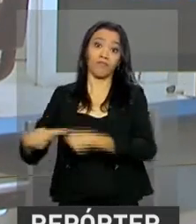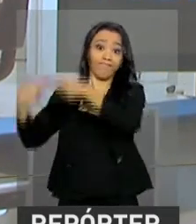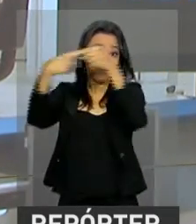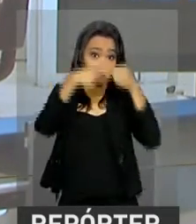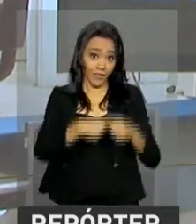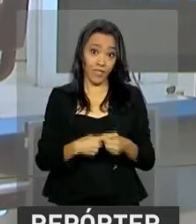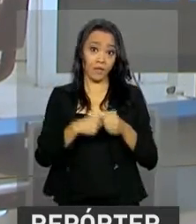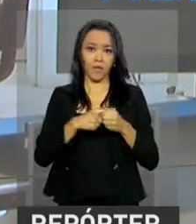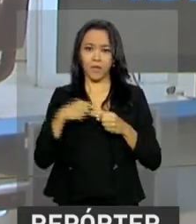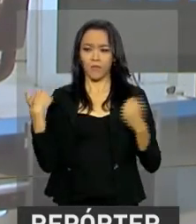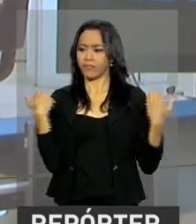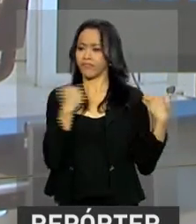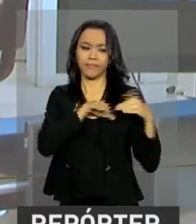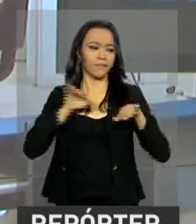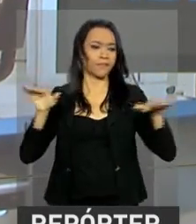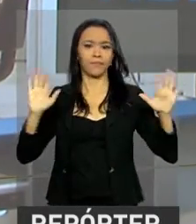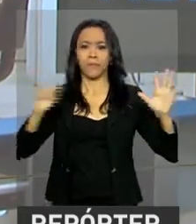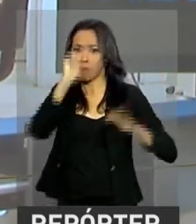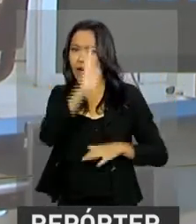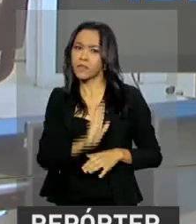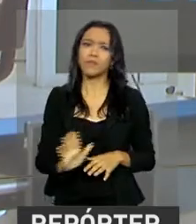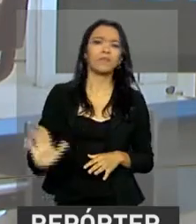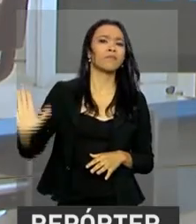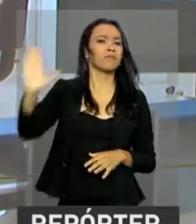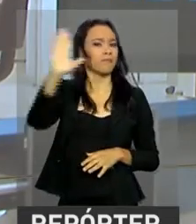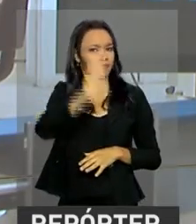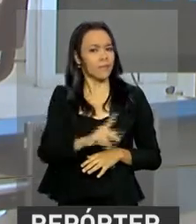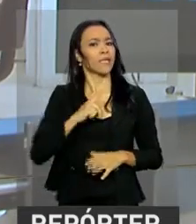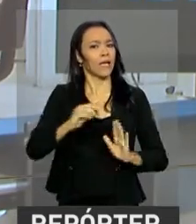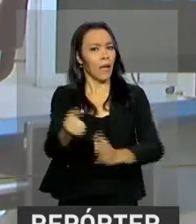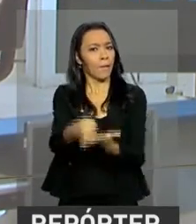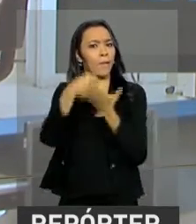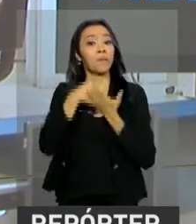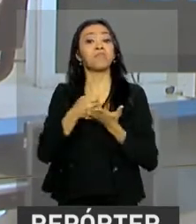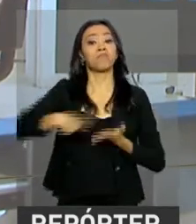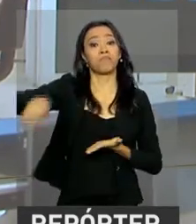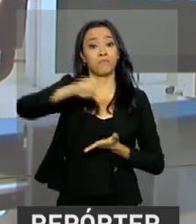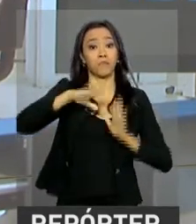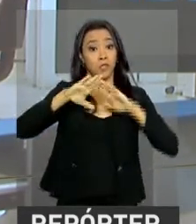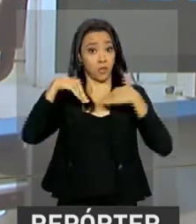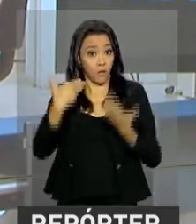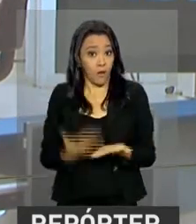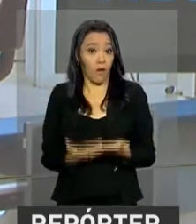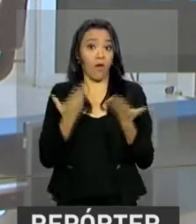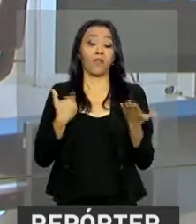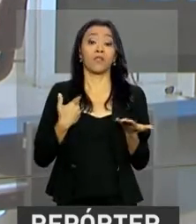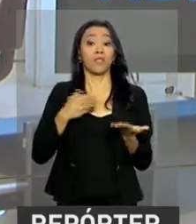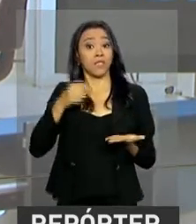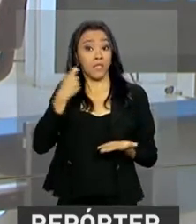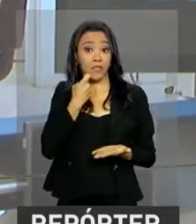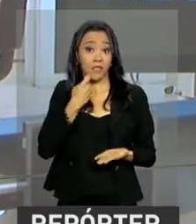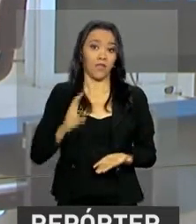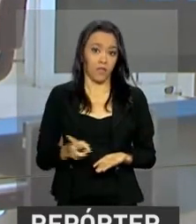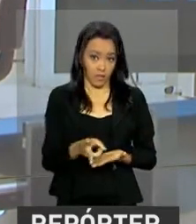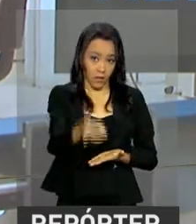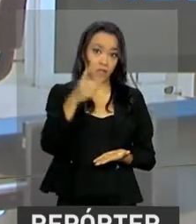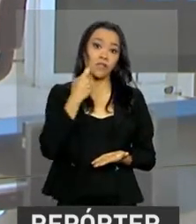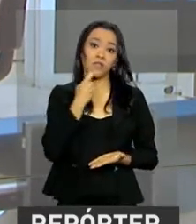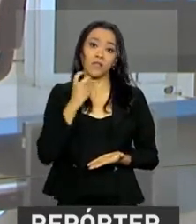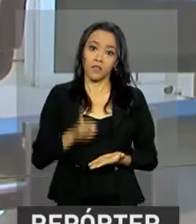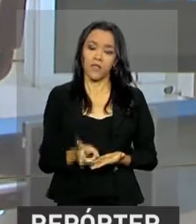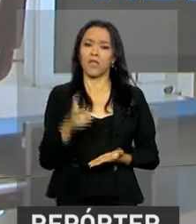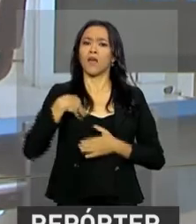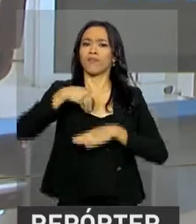A mobilização nacional vai ter ainda o apoio das escolas. A ideia é que todas as sextas-feiras os alunos